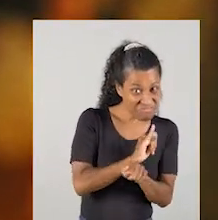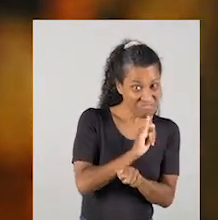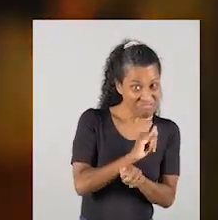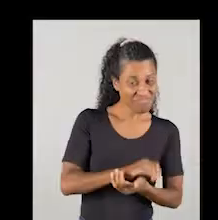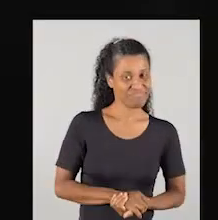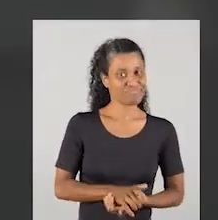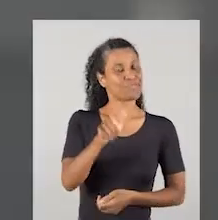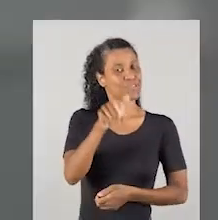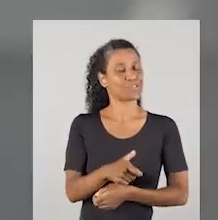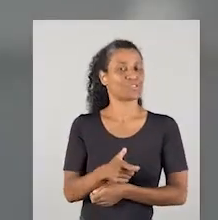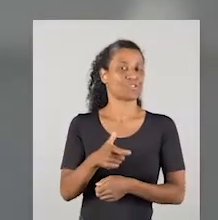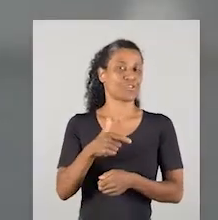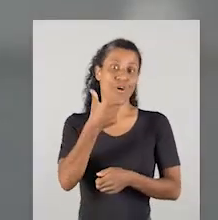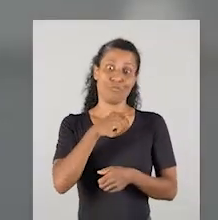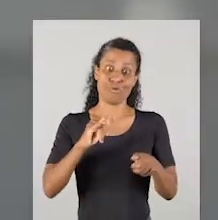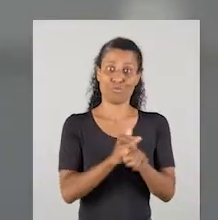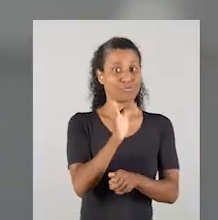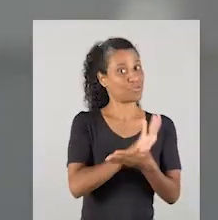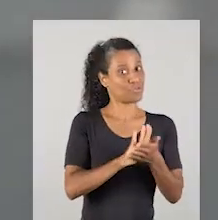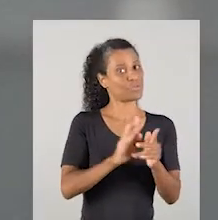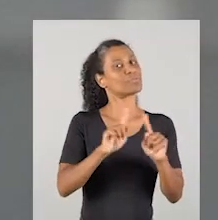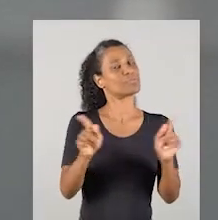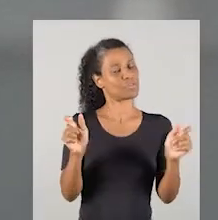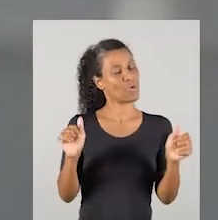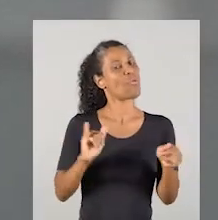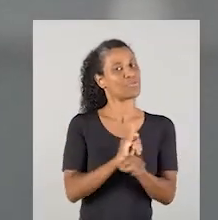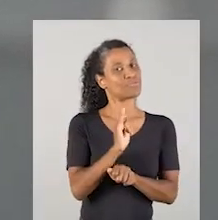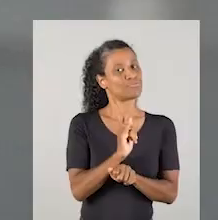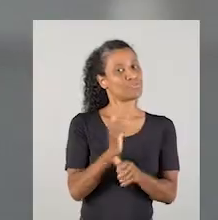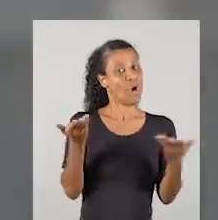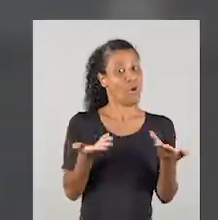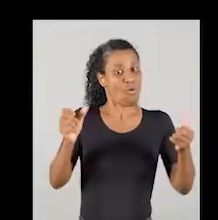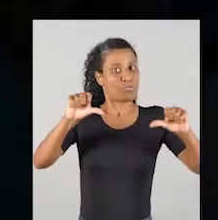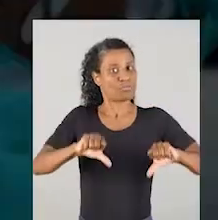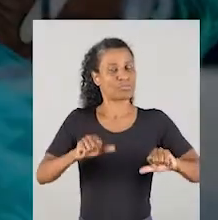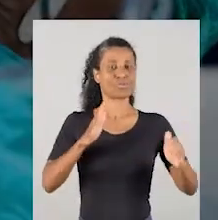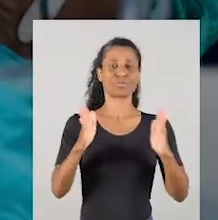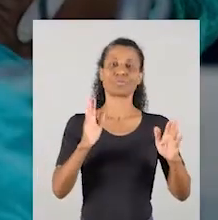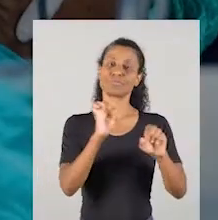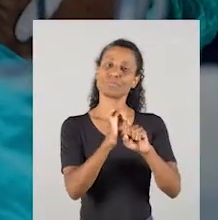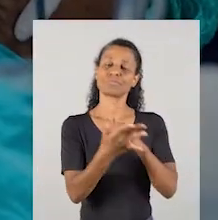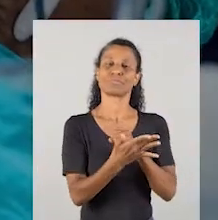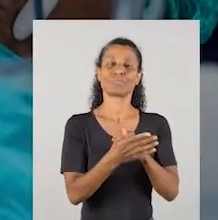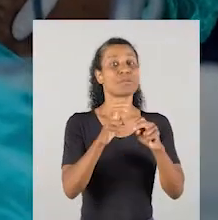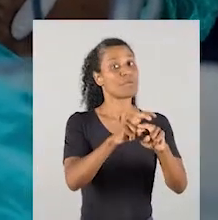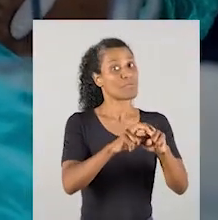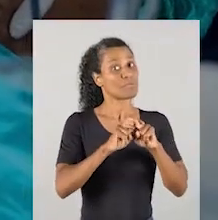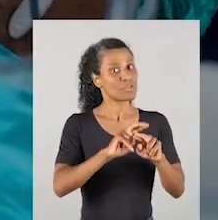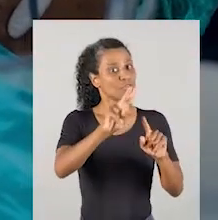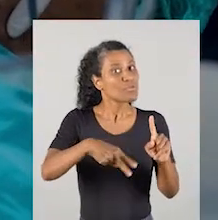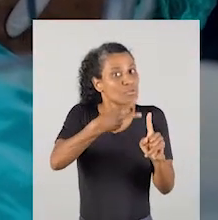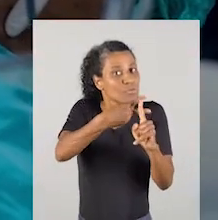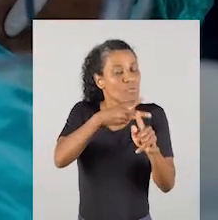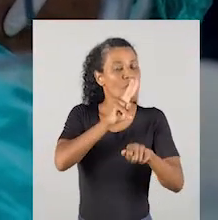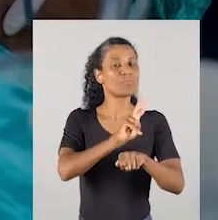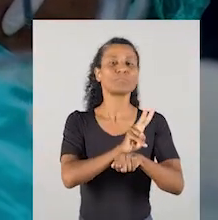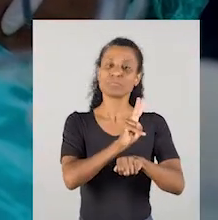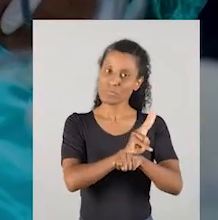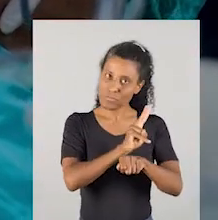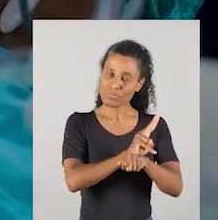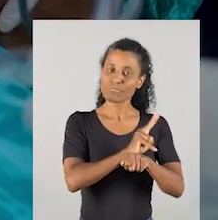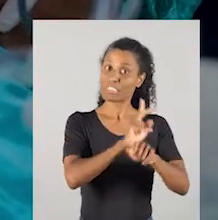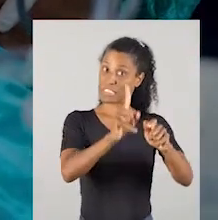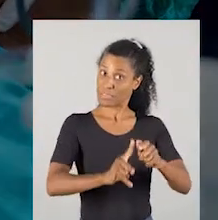então. Pra quem achava que não ia dar nada, infelizmente deu. Estamos no pior momento da pandemia. Por isso, redobre